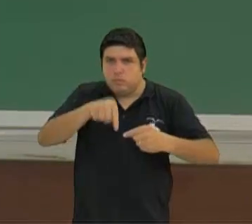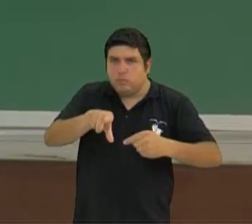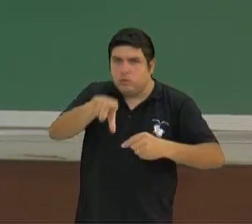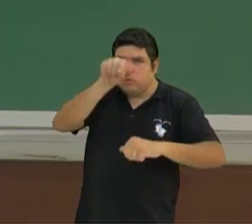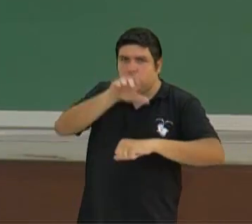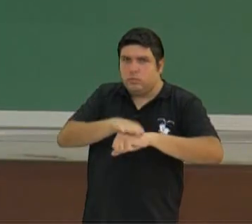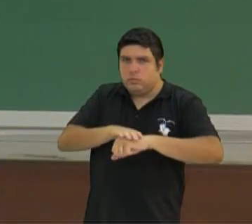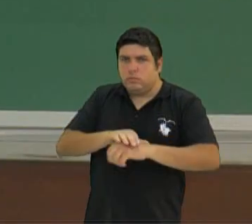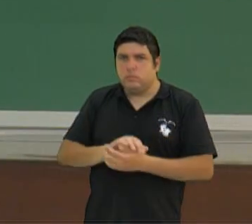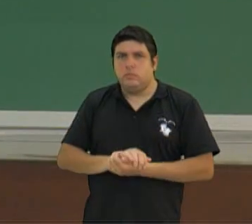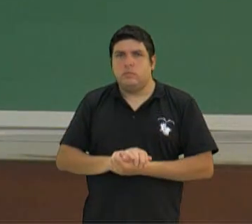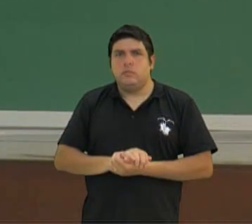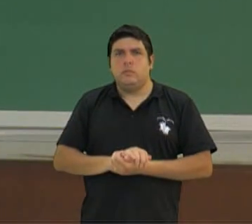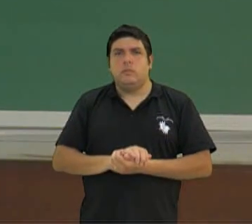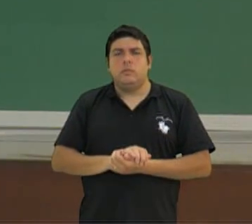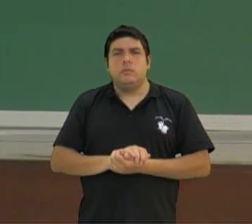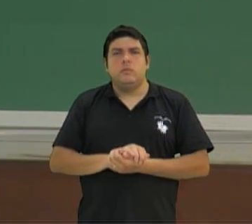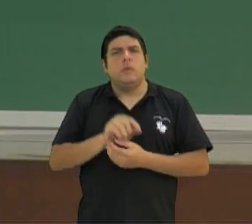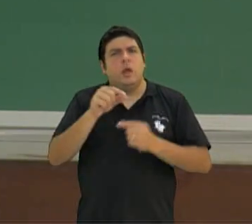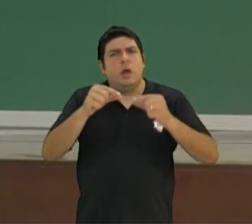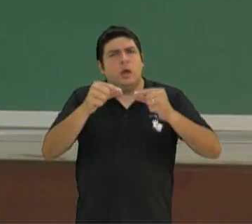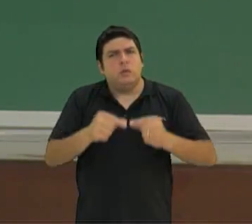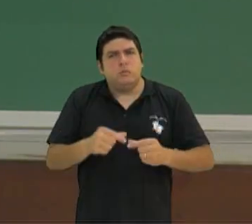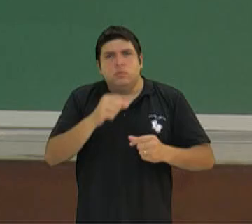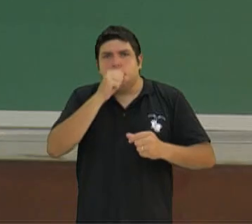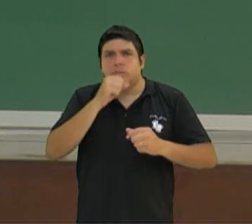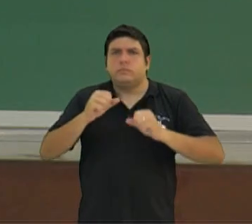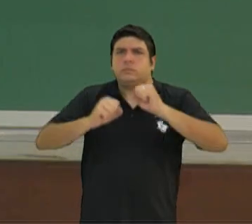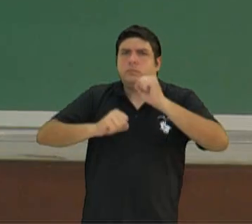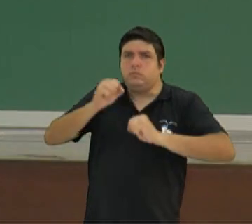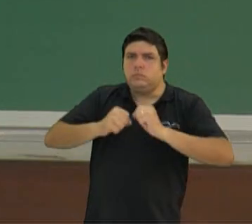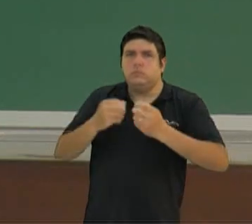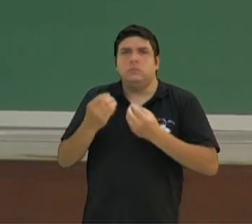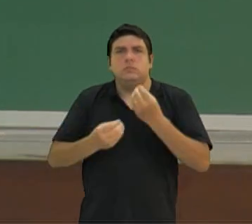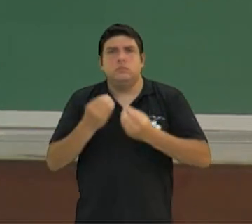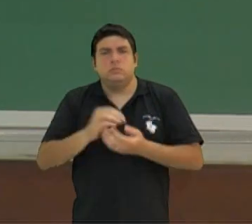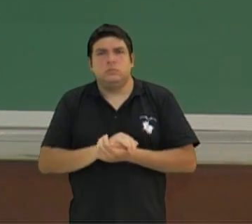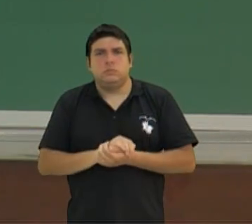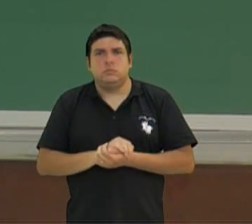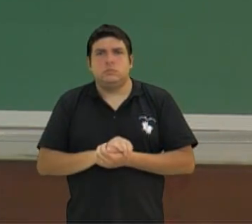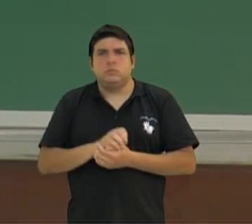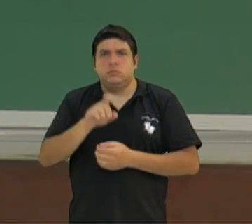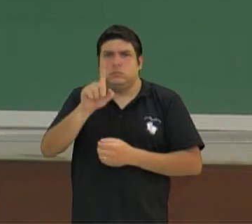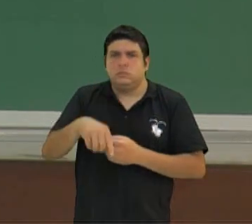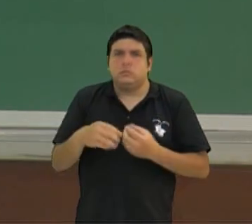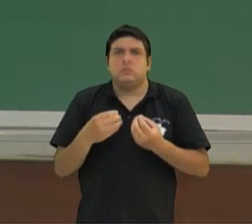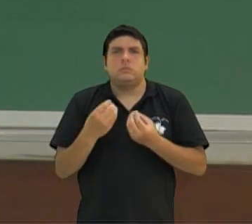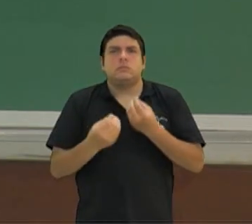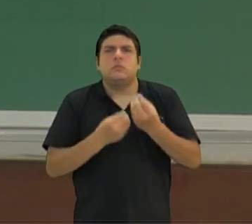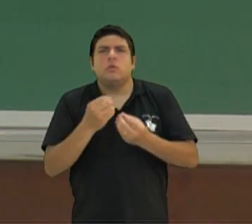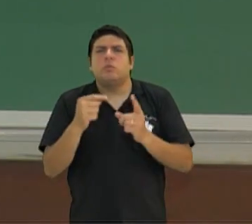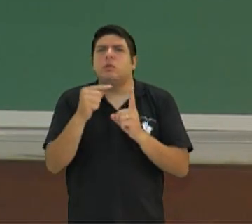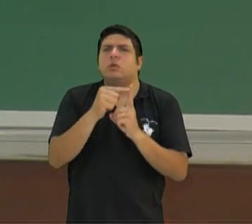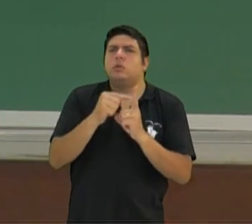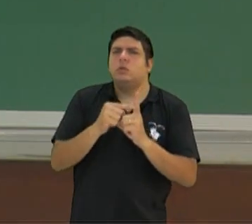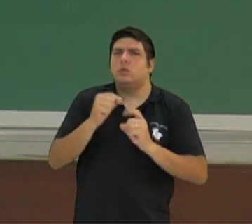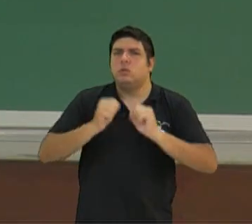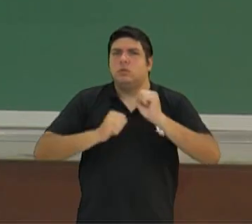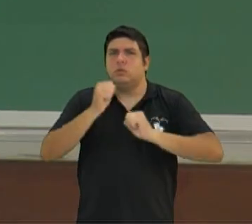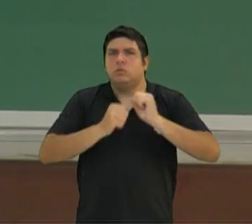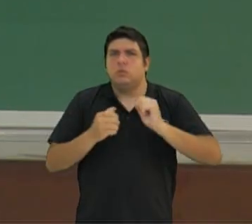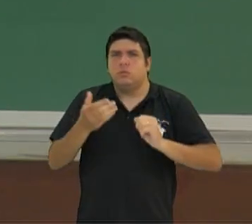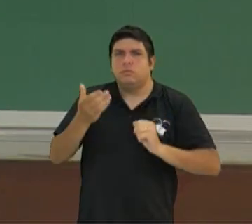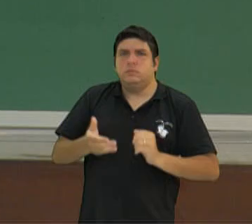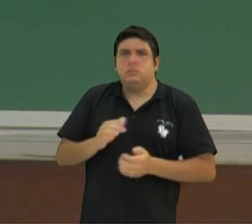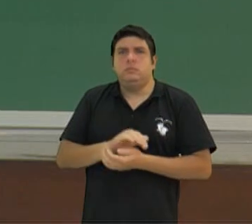casa. E em que tipo de indústria esse objeto foi fabricado? É de bens de consumo? É de que tipo de indústria vem